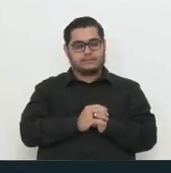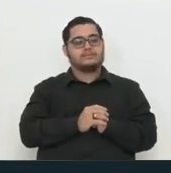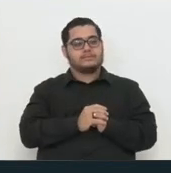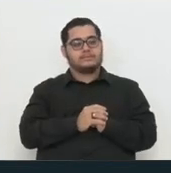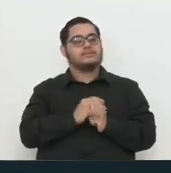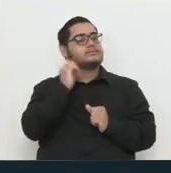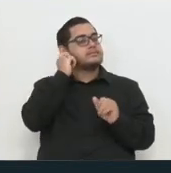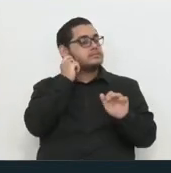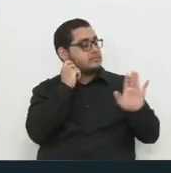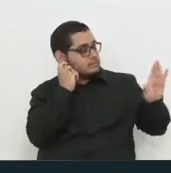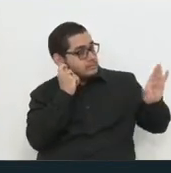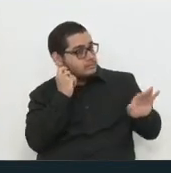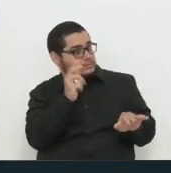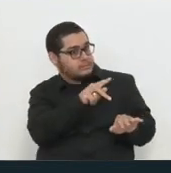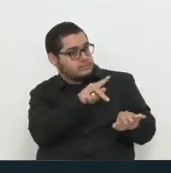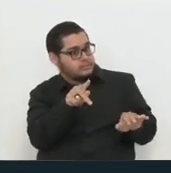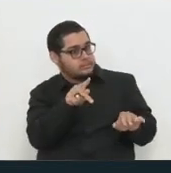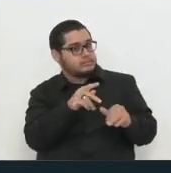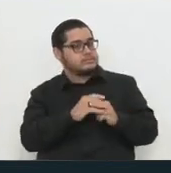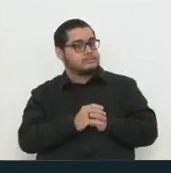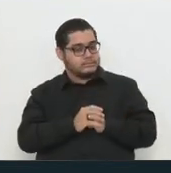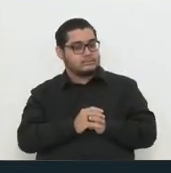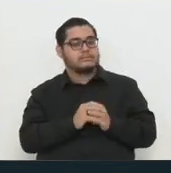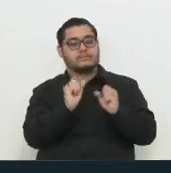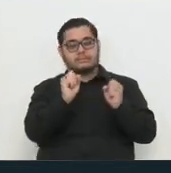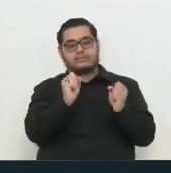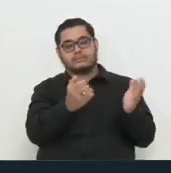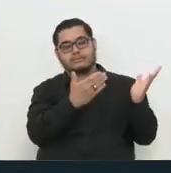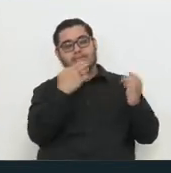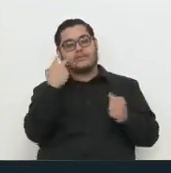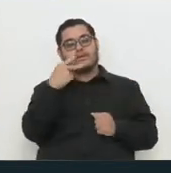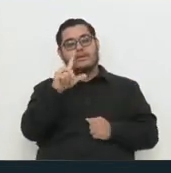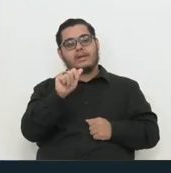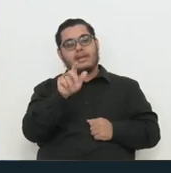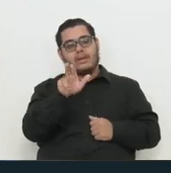pelo amor de Presidente pela ordem